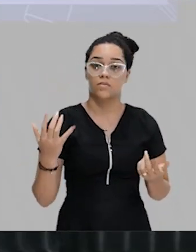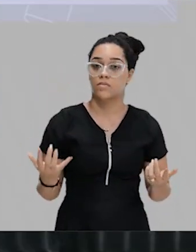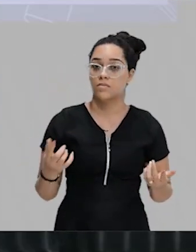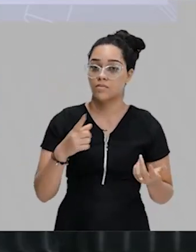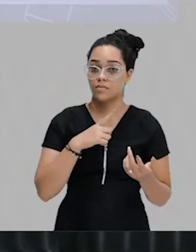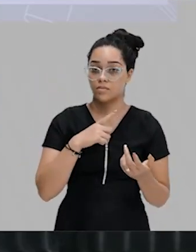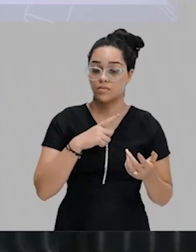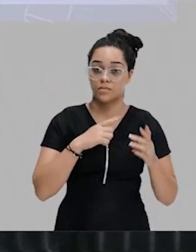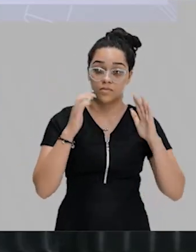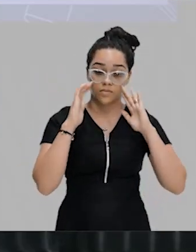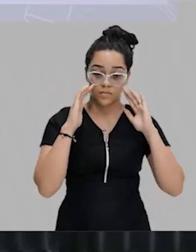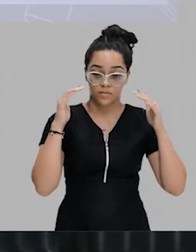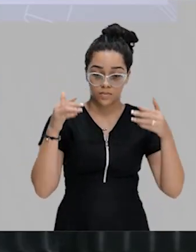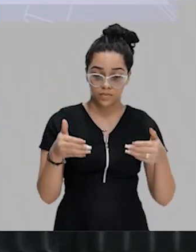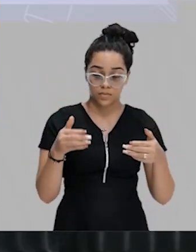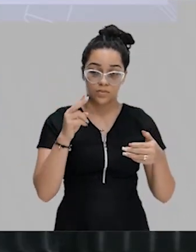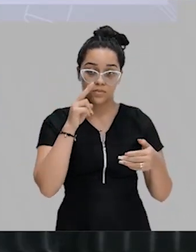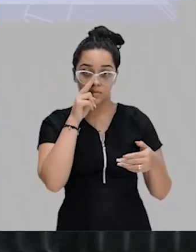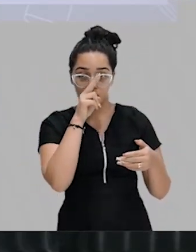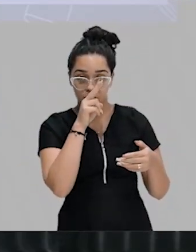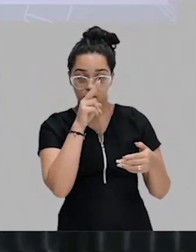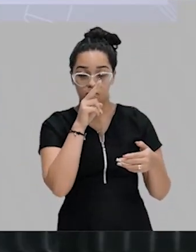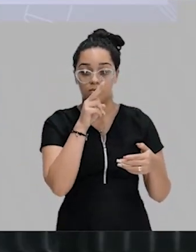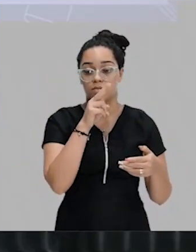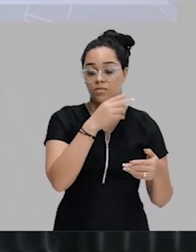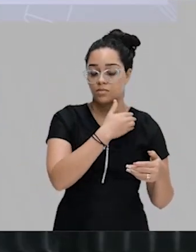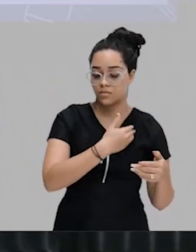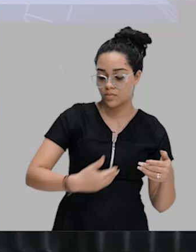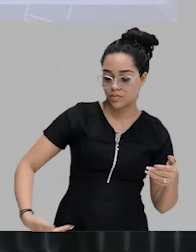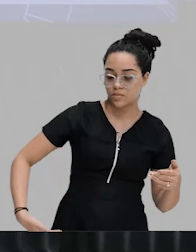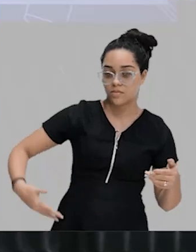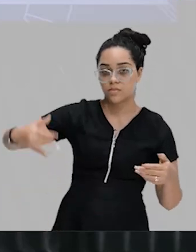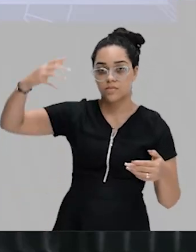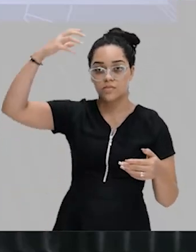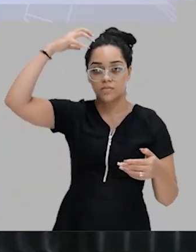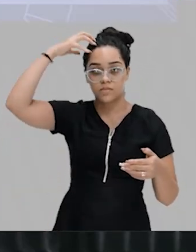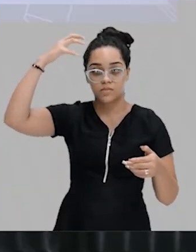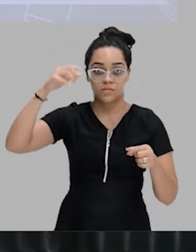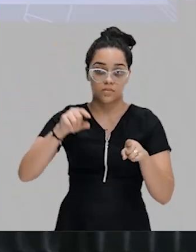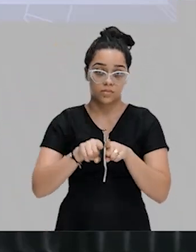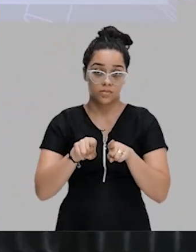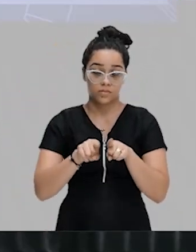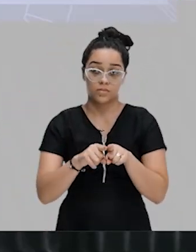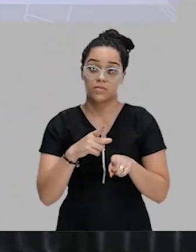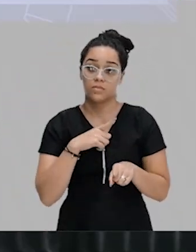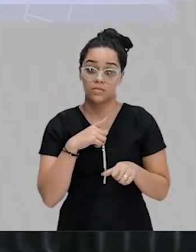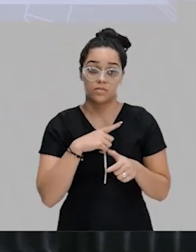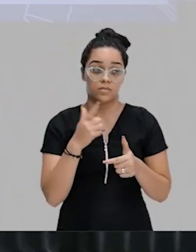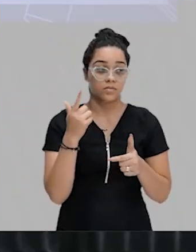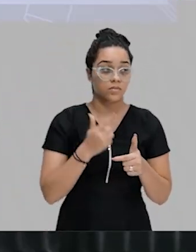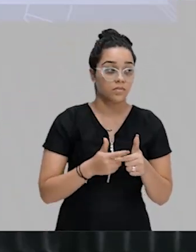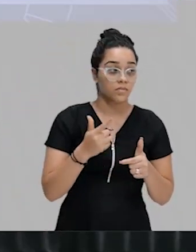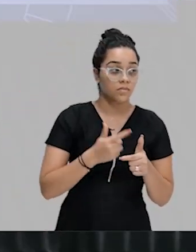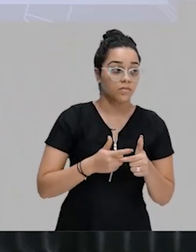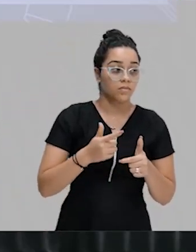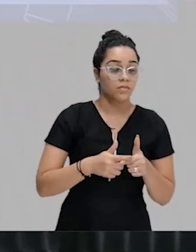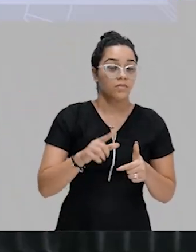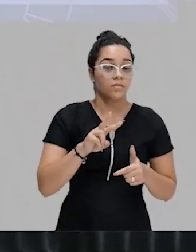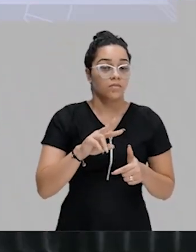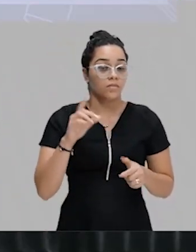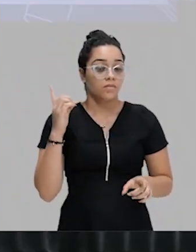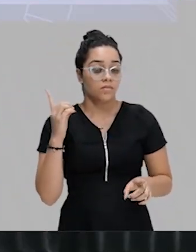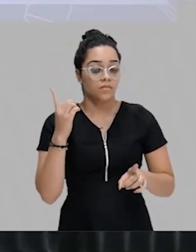a centralização do poder nas mãos do monarca. O monarca, a partir dessa crise, ele vai